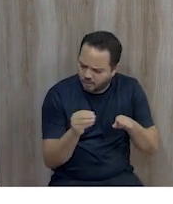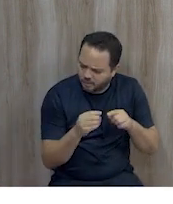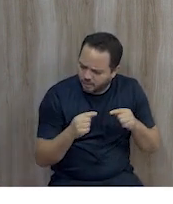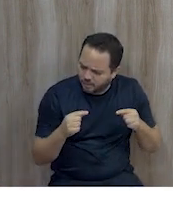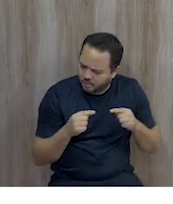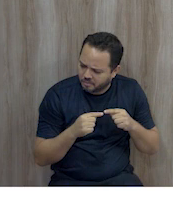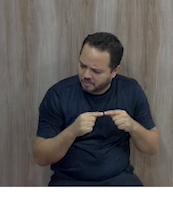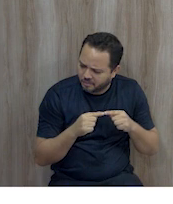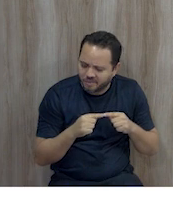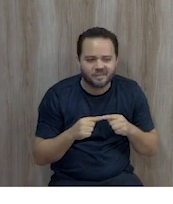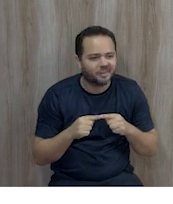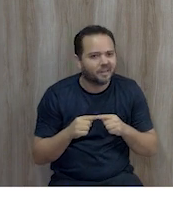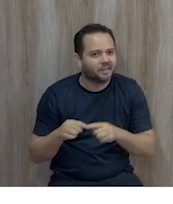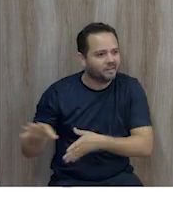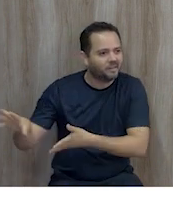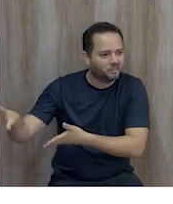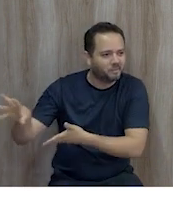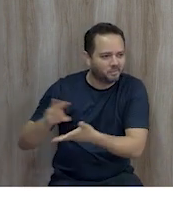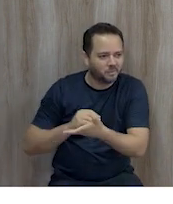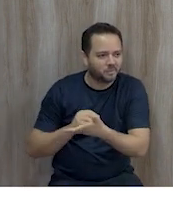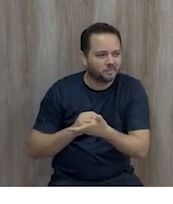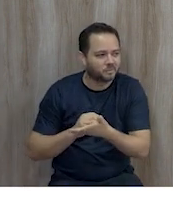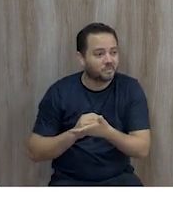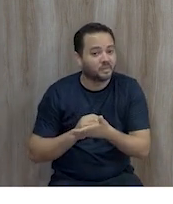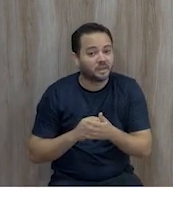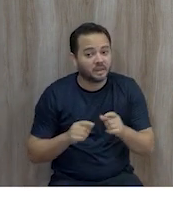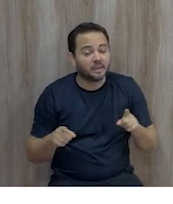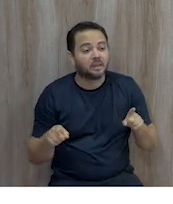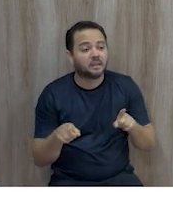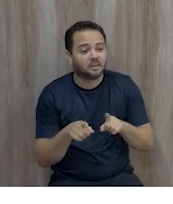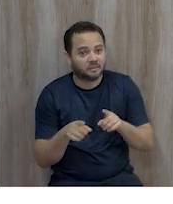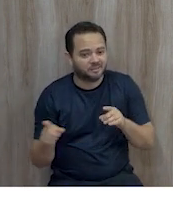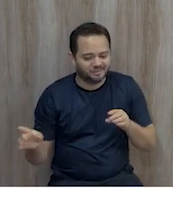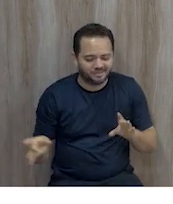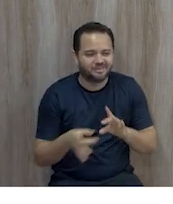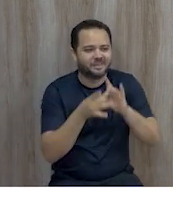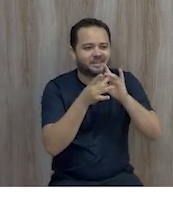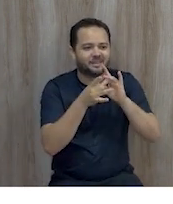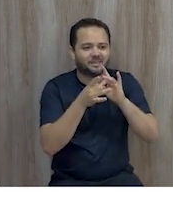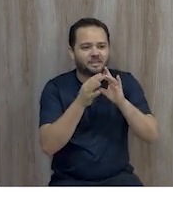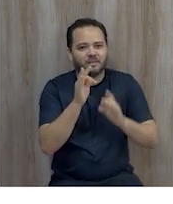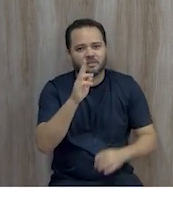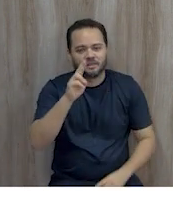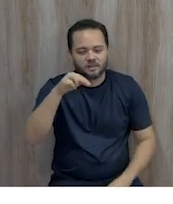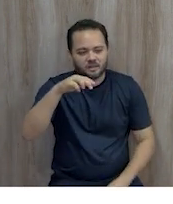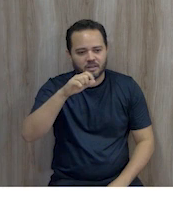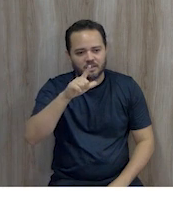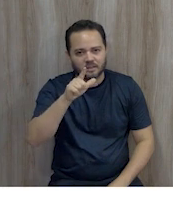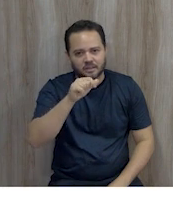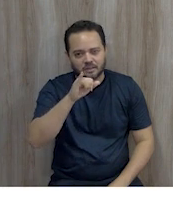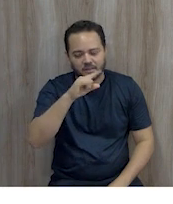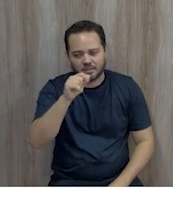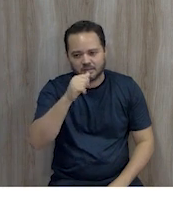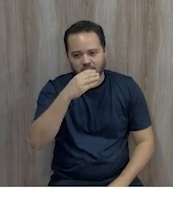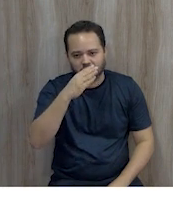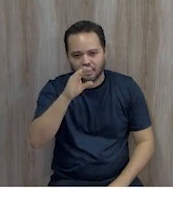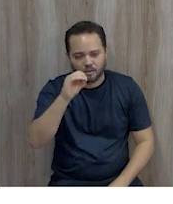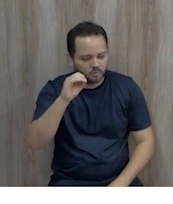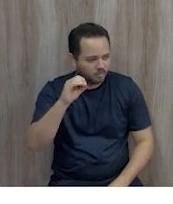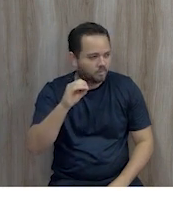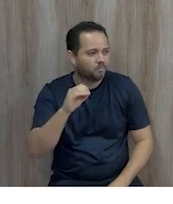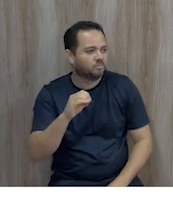técnicas de recobrimento, associadas à técnica de tunelização. E aí a gente pode colocar ela em diferentes posições,